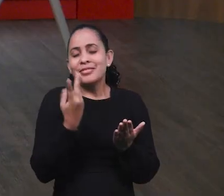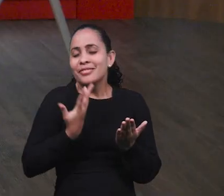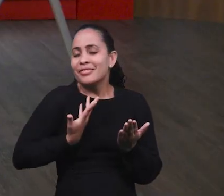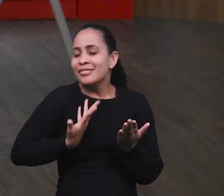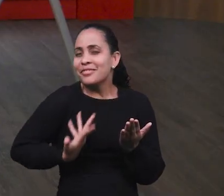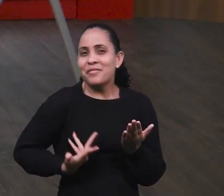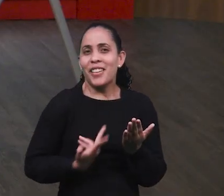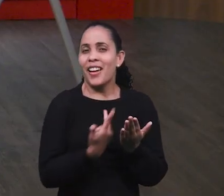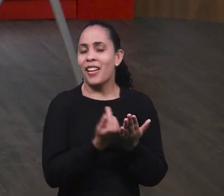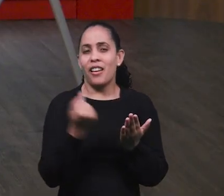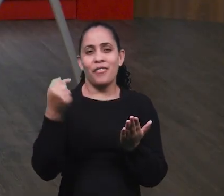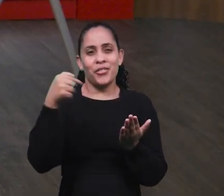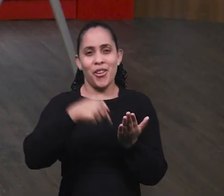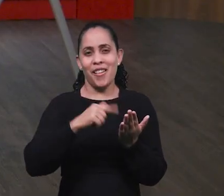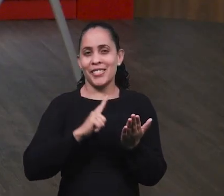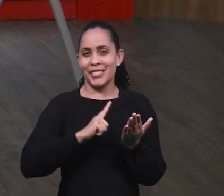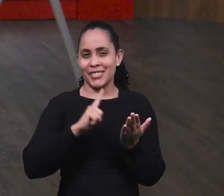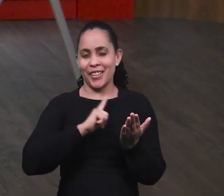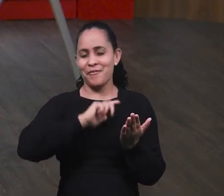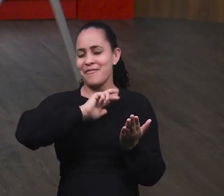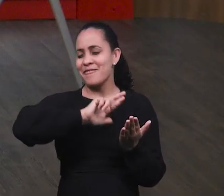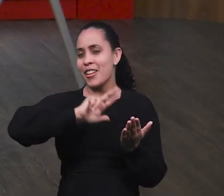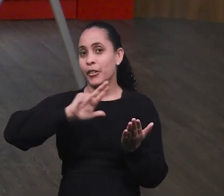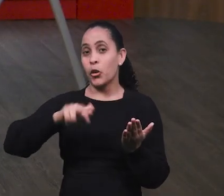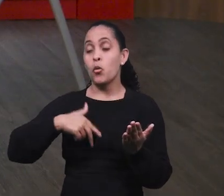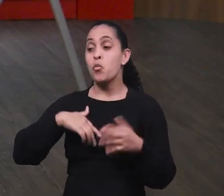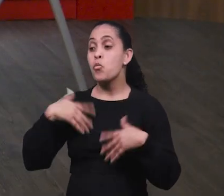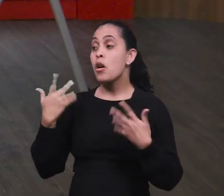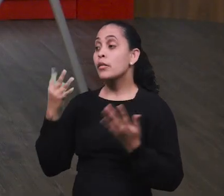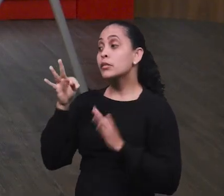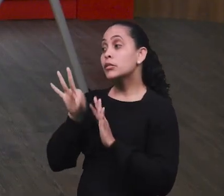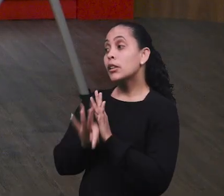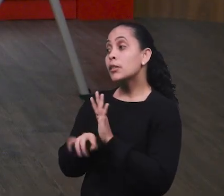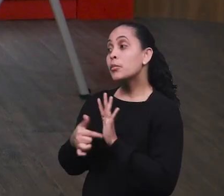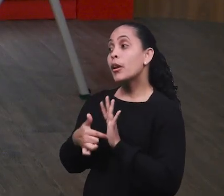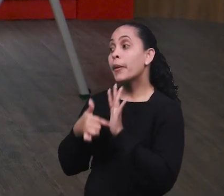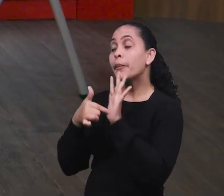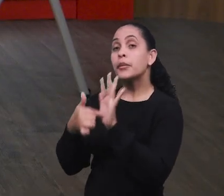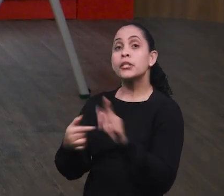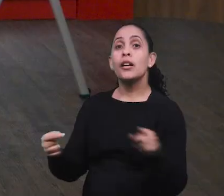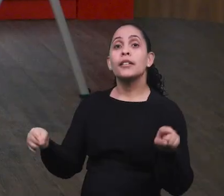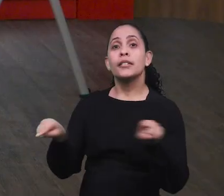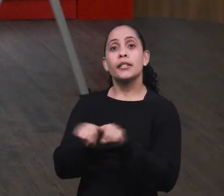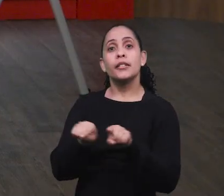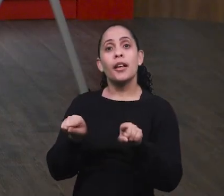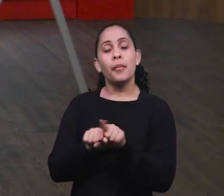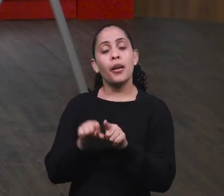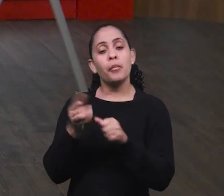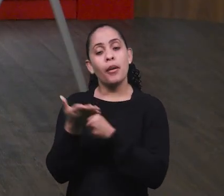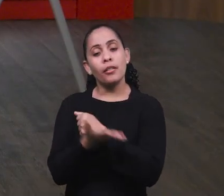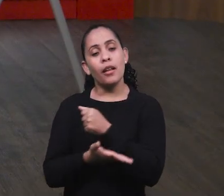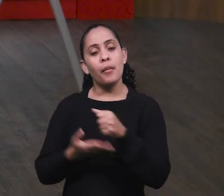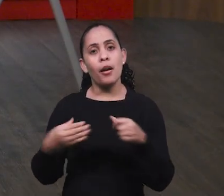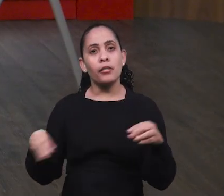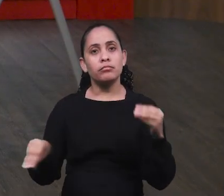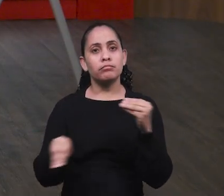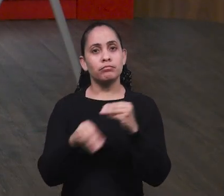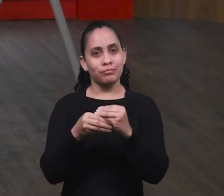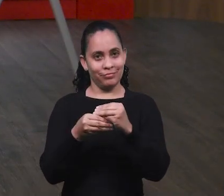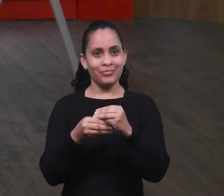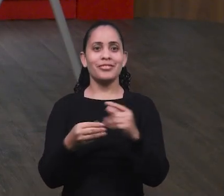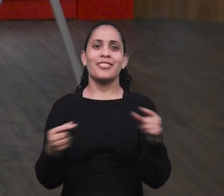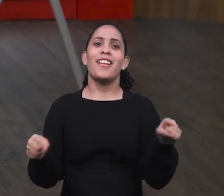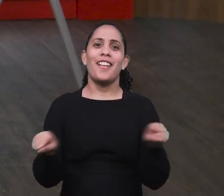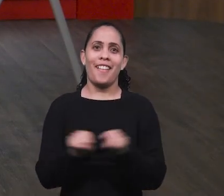uma fartura inesgotável. Qual texto bíblico nós podemos trazer para aqui embasar essa conversa,